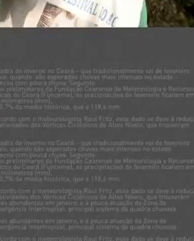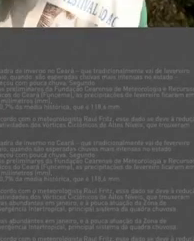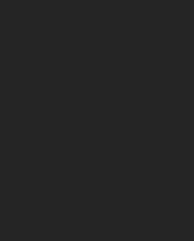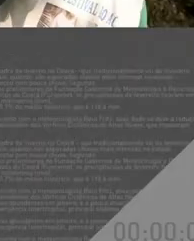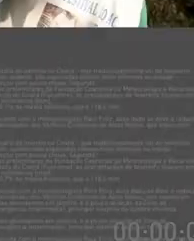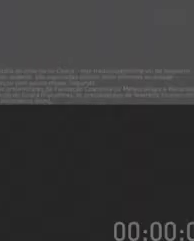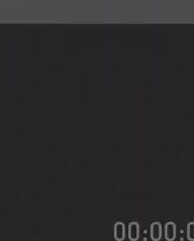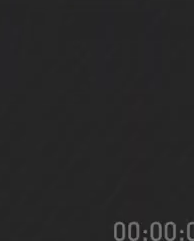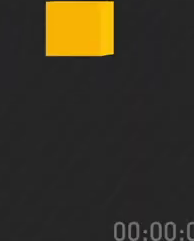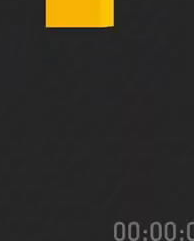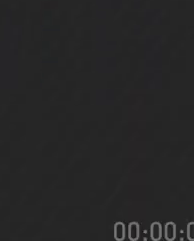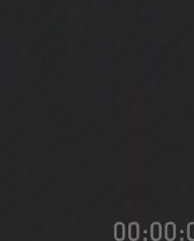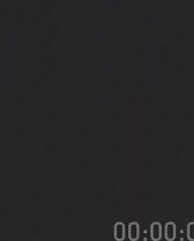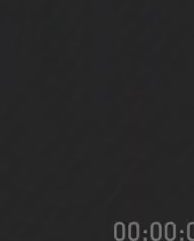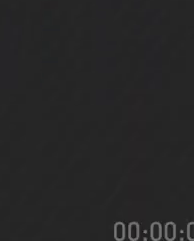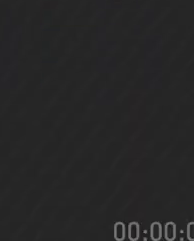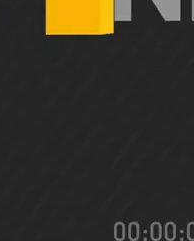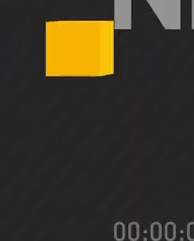ae